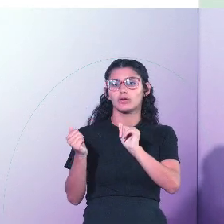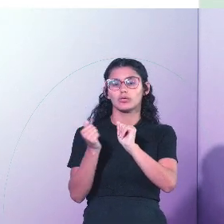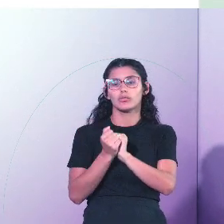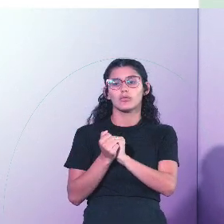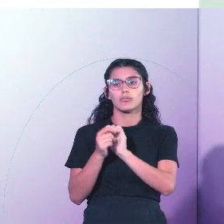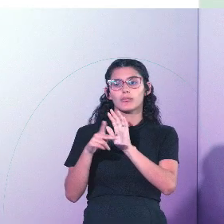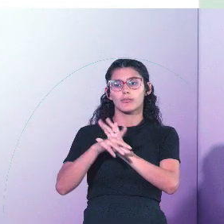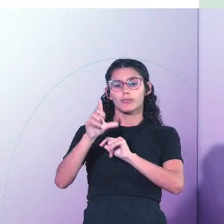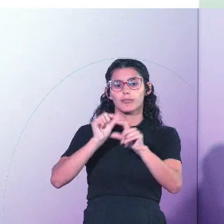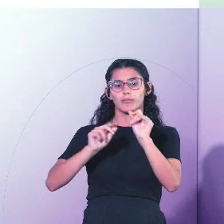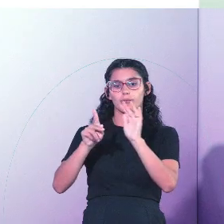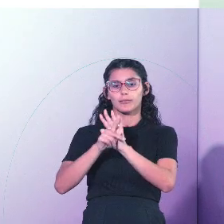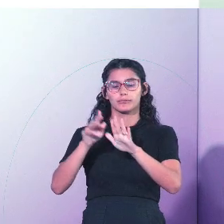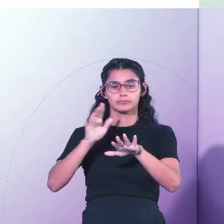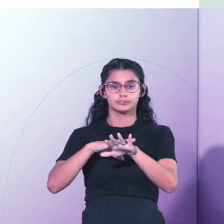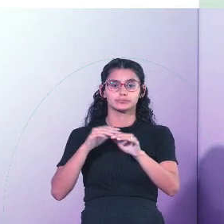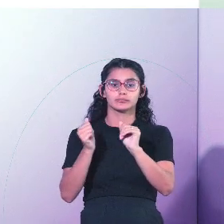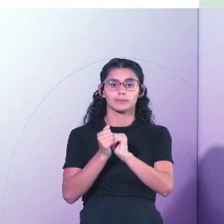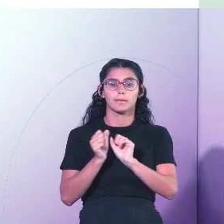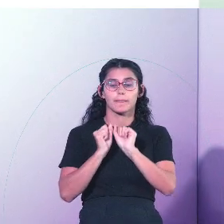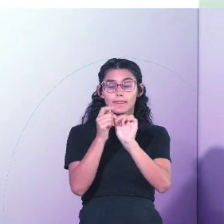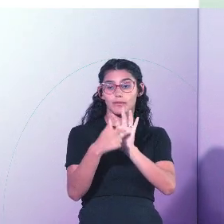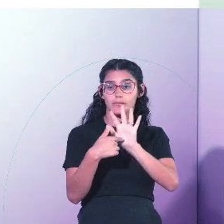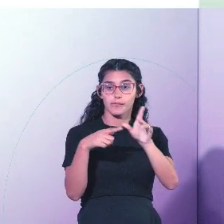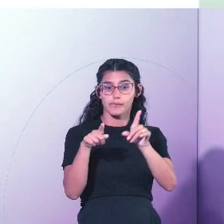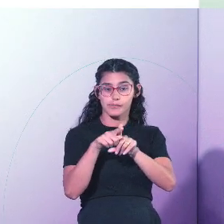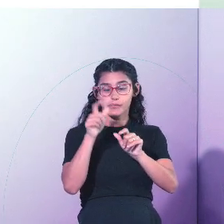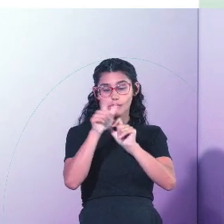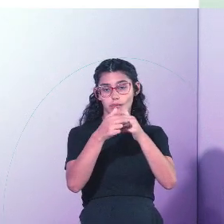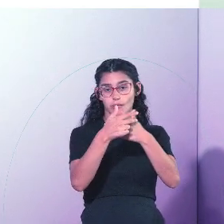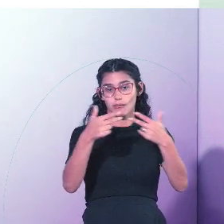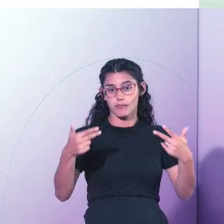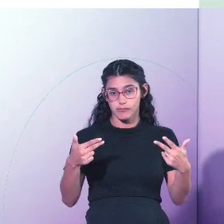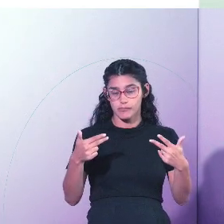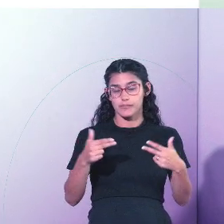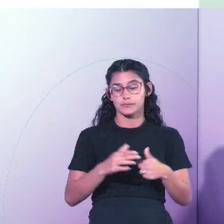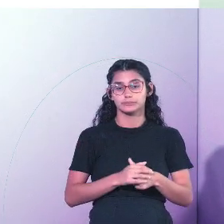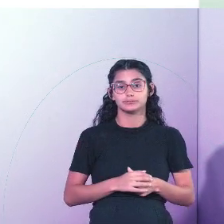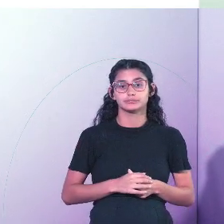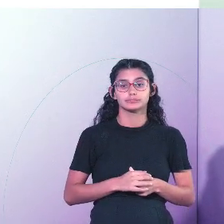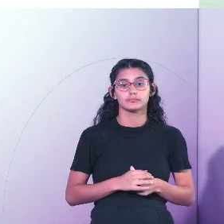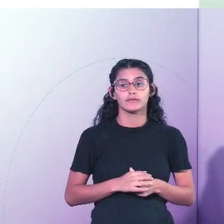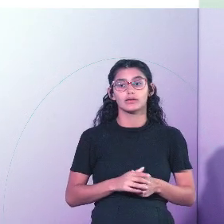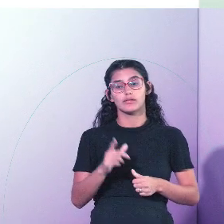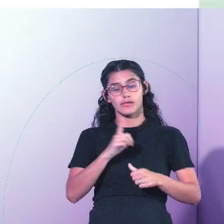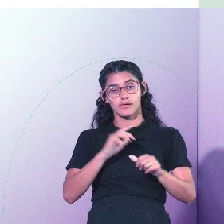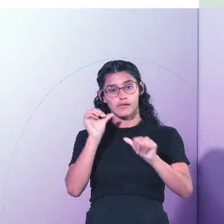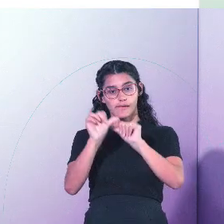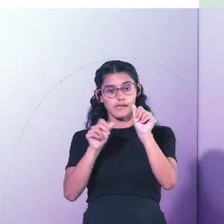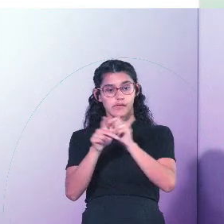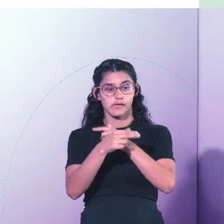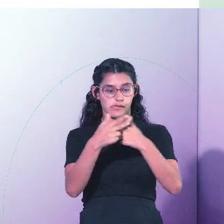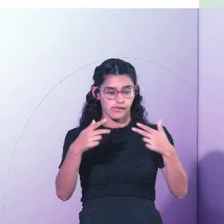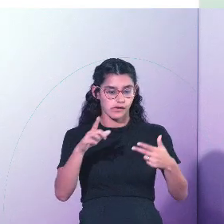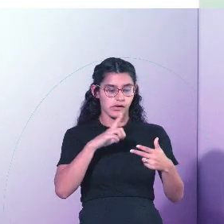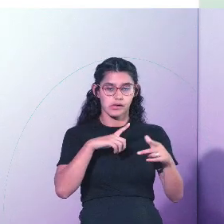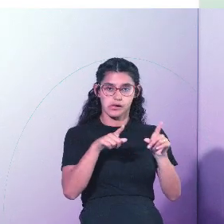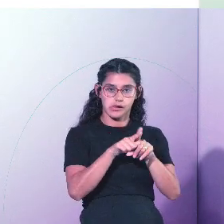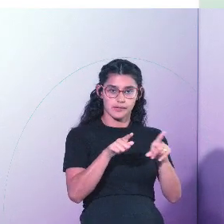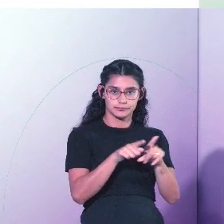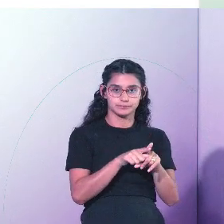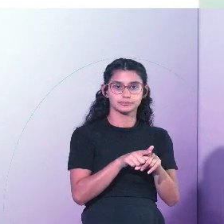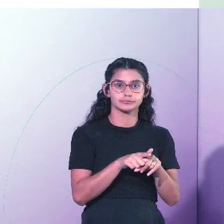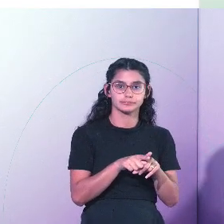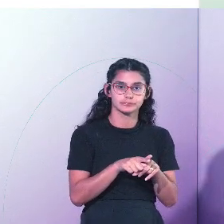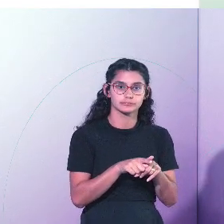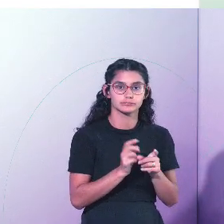existência de alternativas terapêuticas que eu possa apresentar para os pacientes. Então, sim, se eu tenho alternativas válidas, é muito